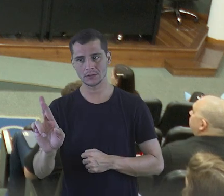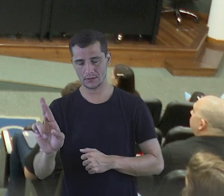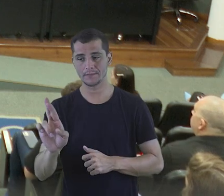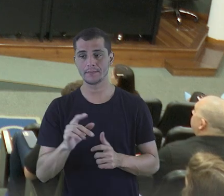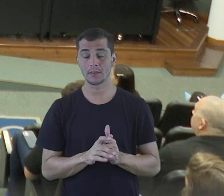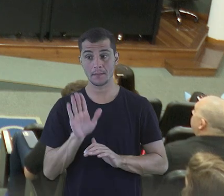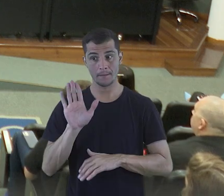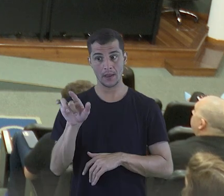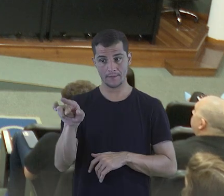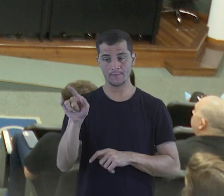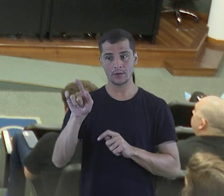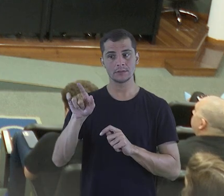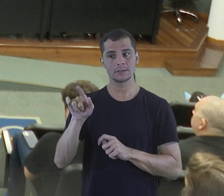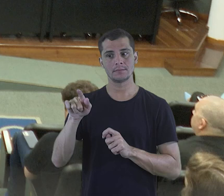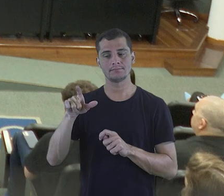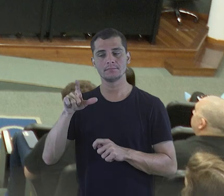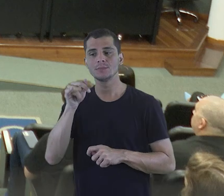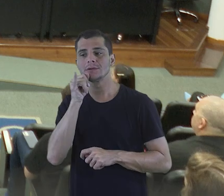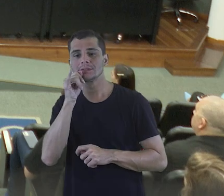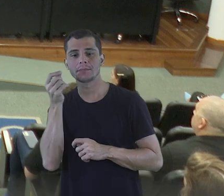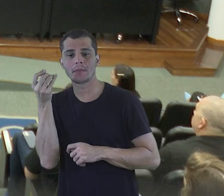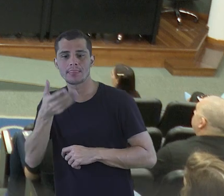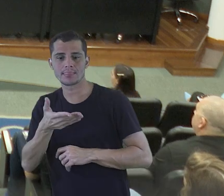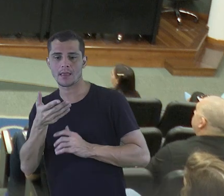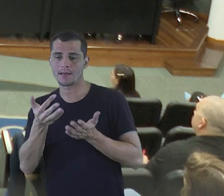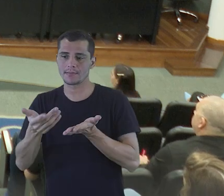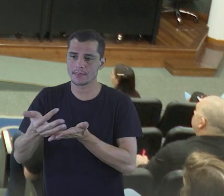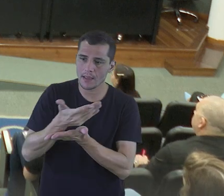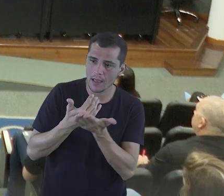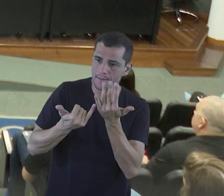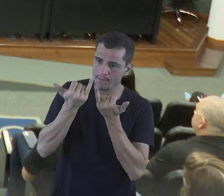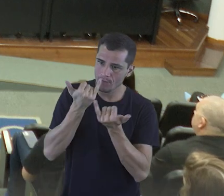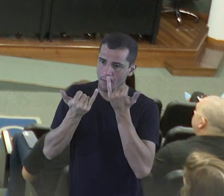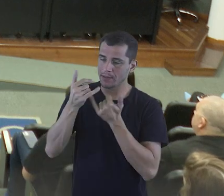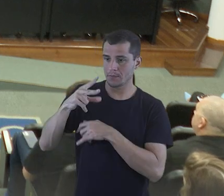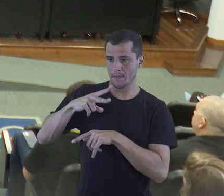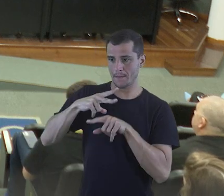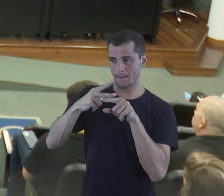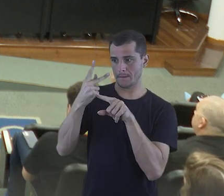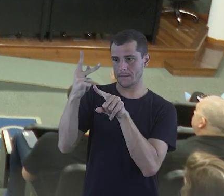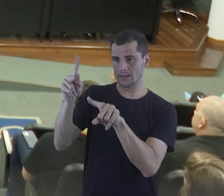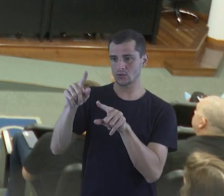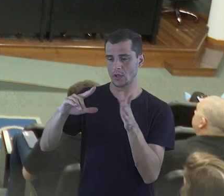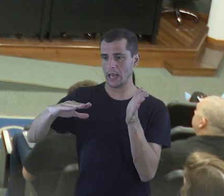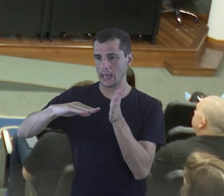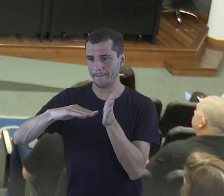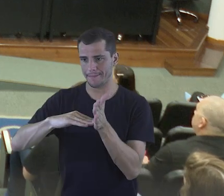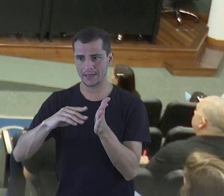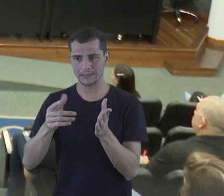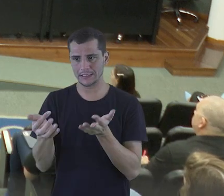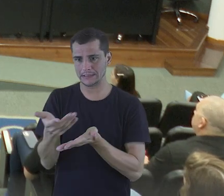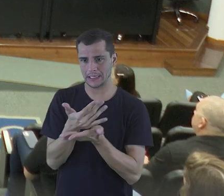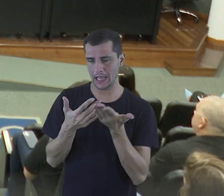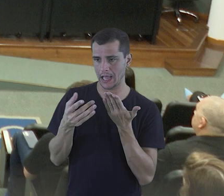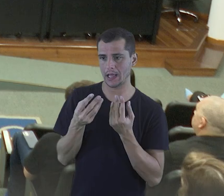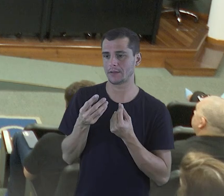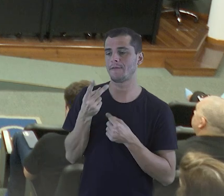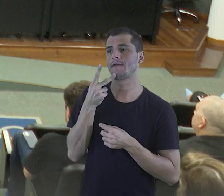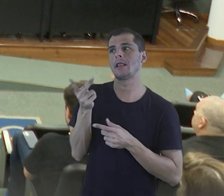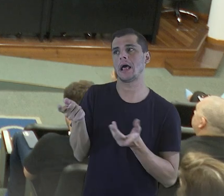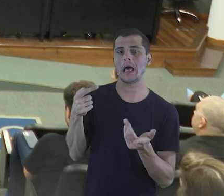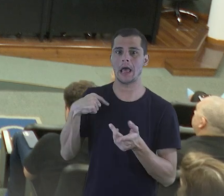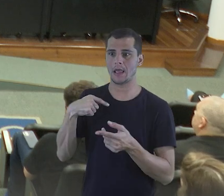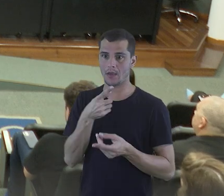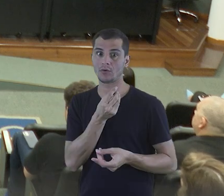você limitar este dado que é pessoal você não pode dizer eu te forneço os teus dados